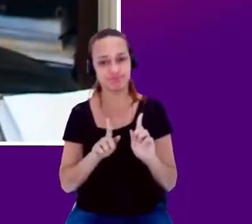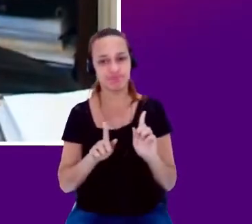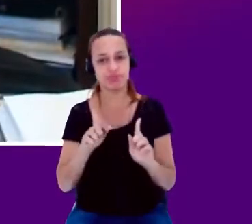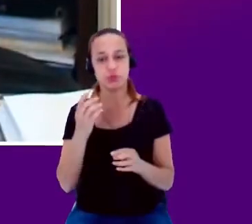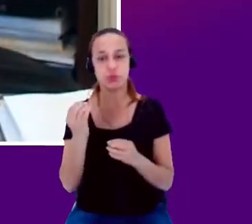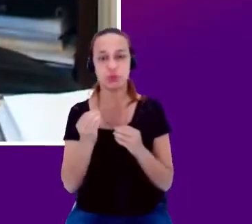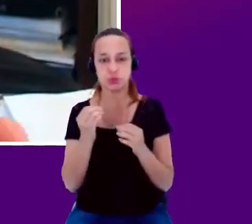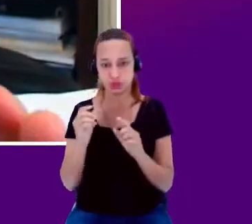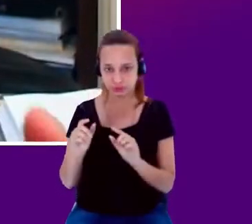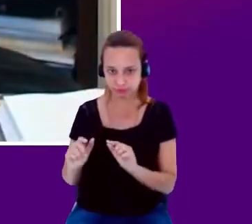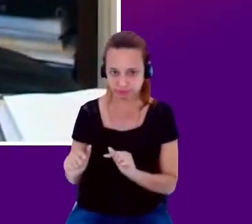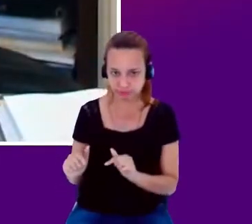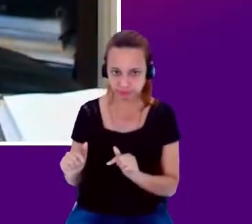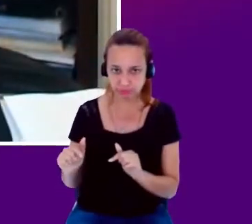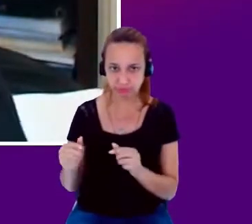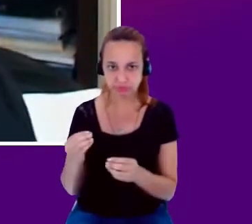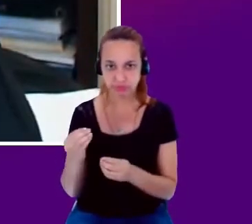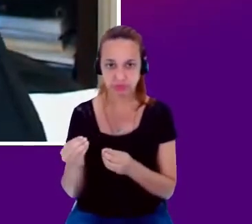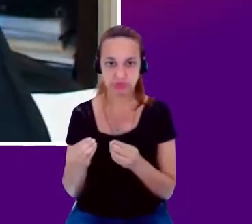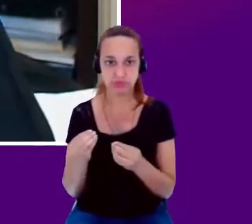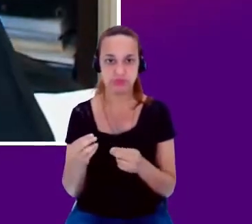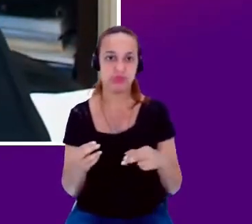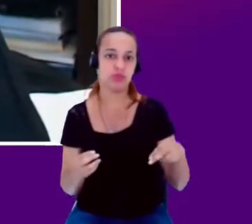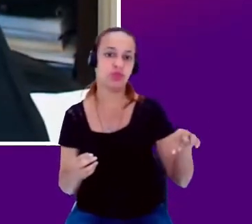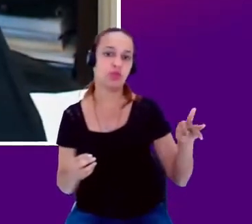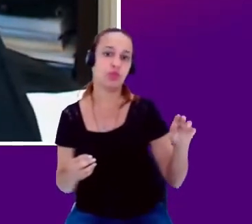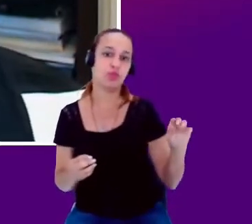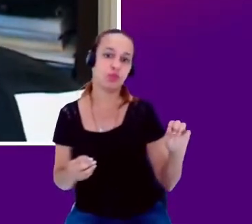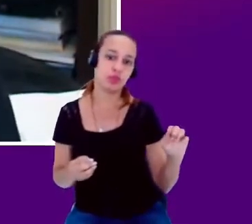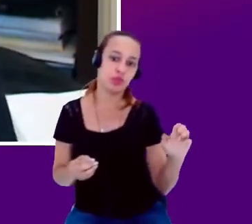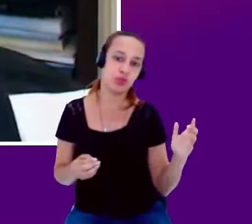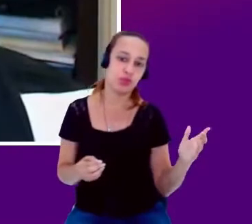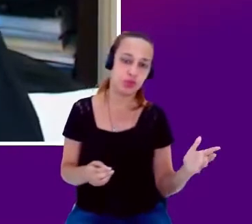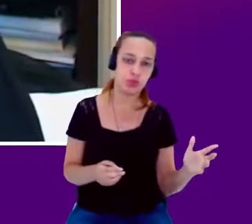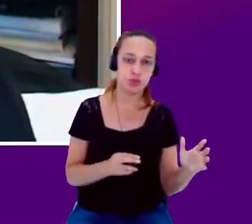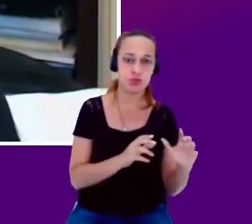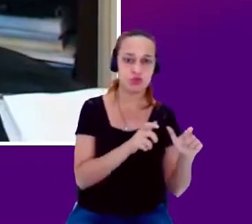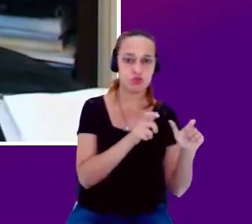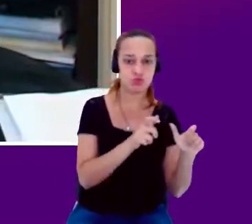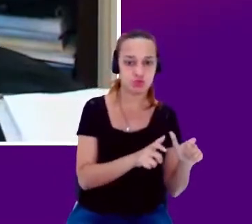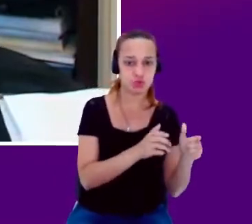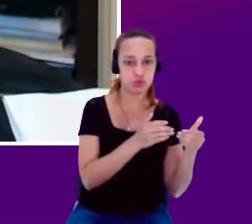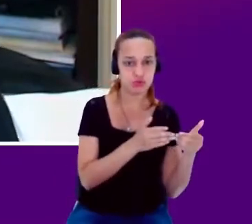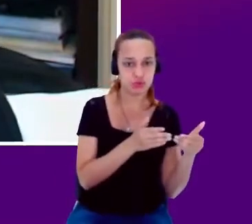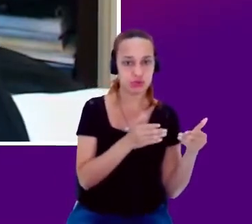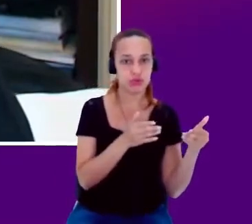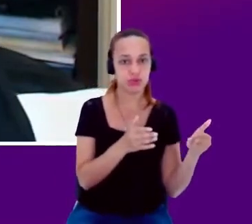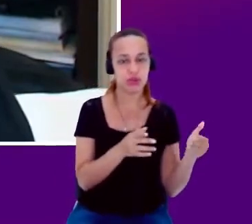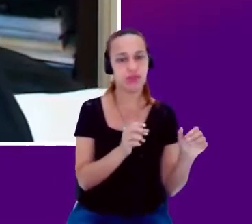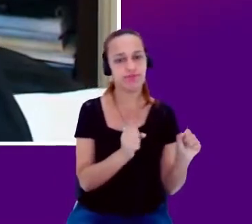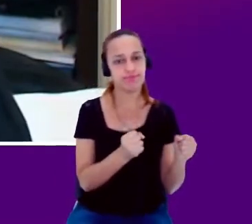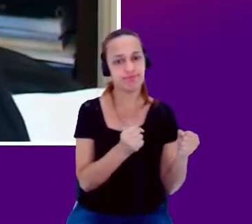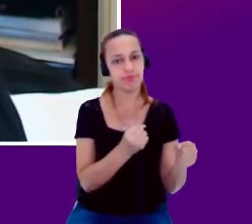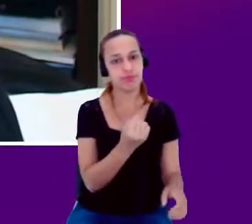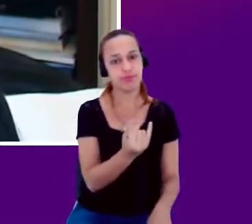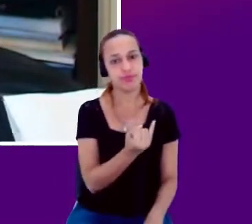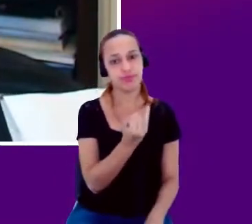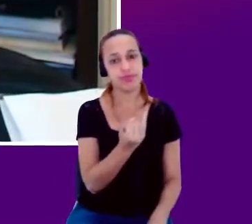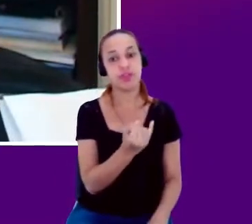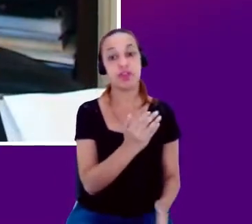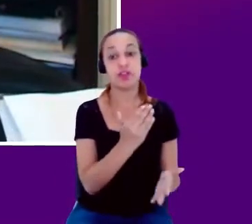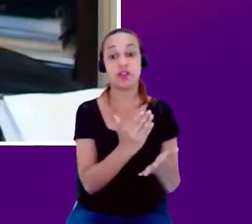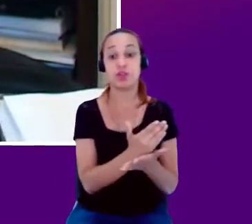vinculantes e como eles se tornam um norte, uma fonte normativa secundária muito importante para alguns